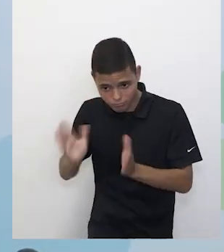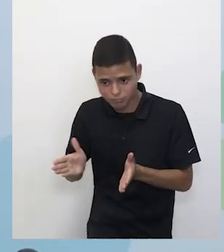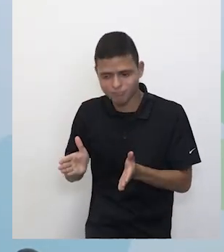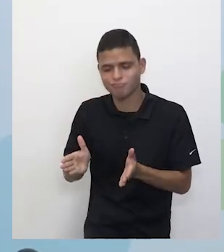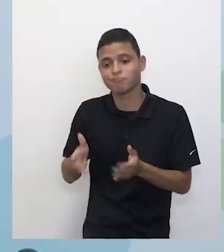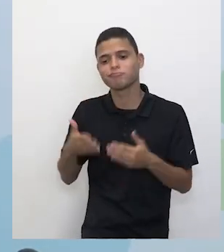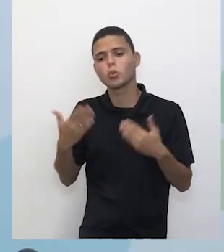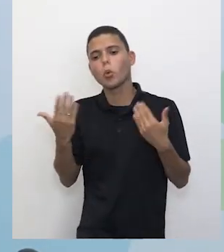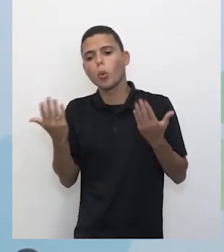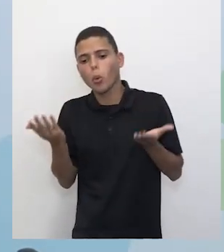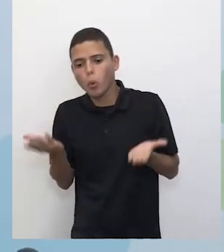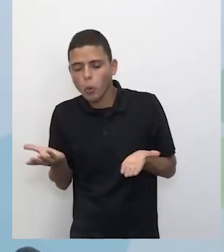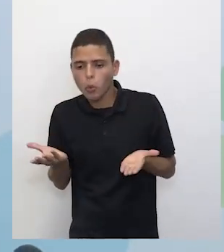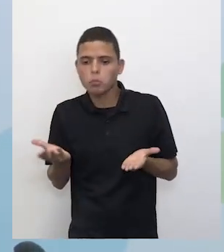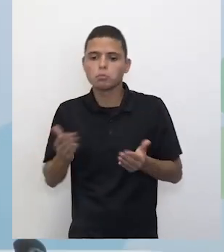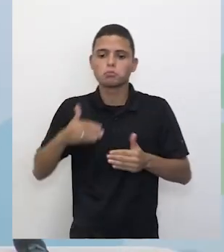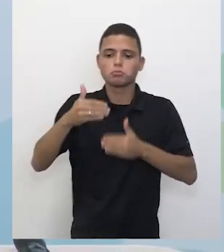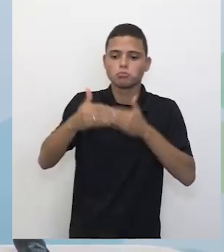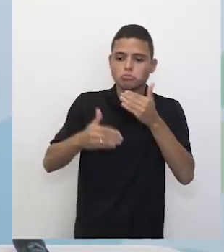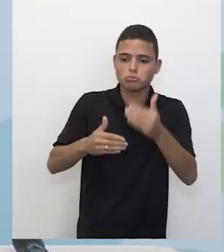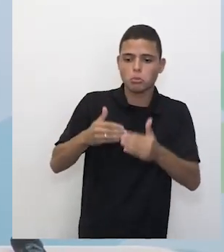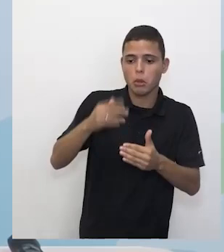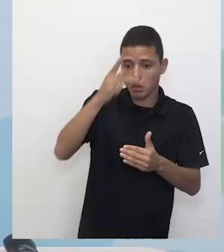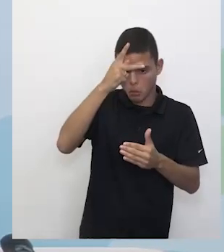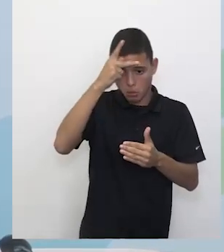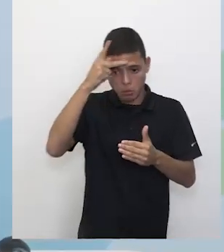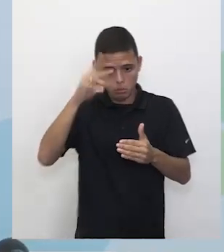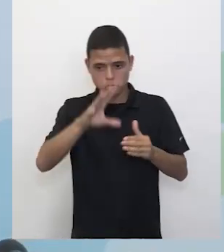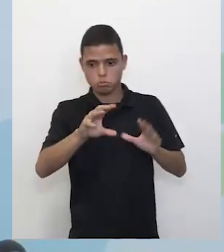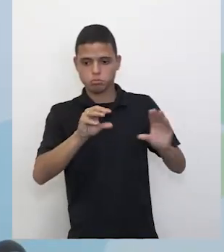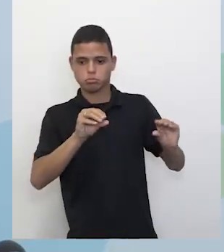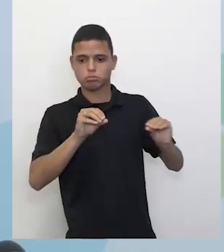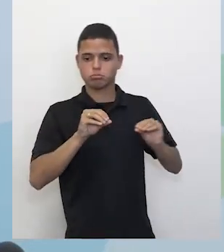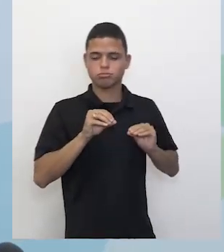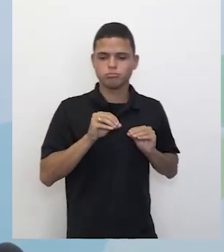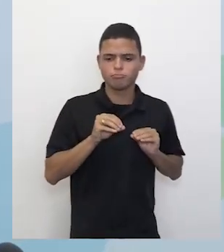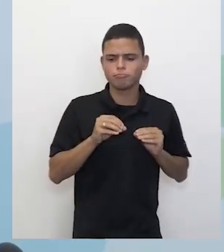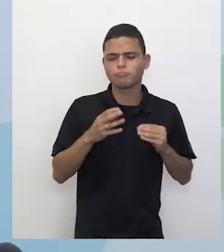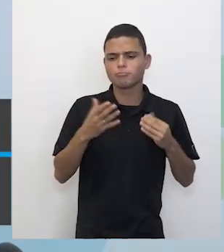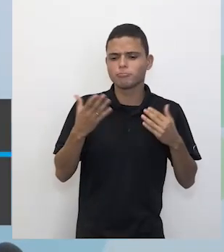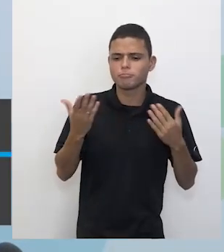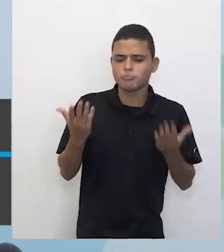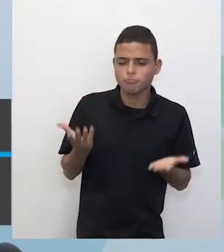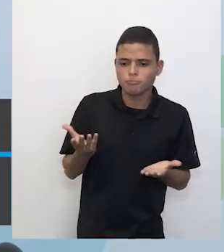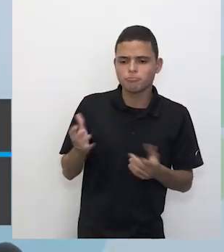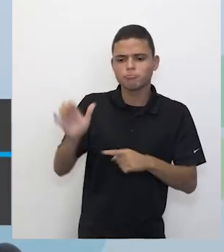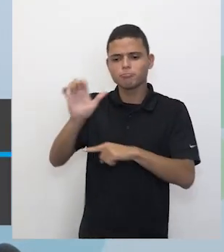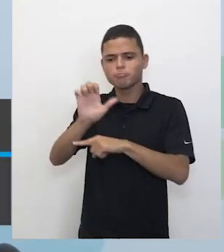Tipo, e até parece, né, que sempre existiu, parece que sempre vai existir. Vamos